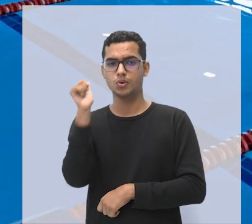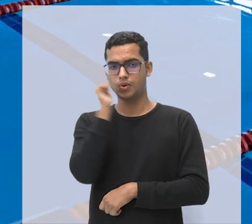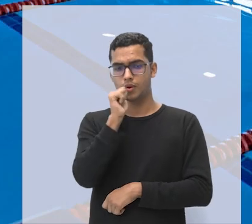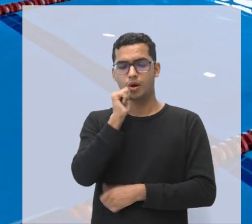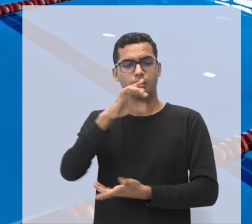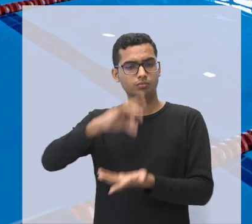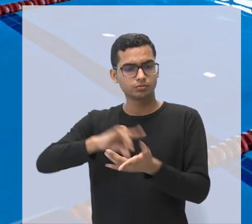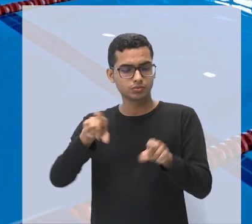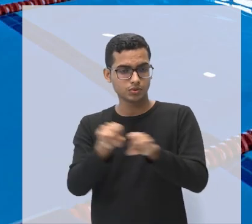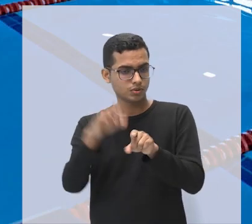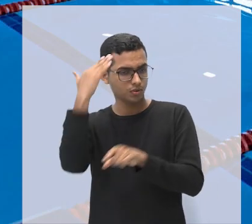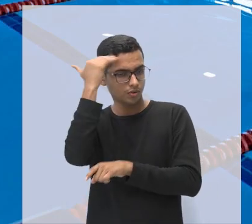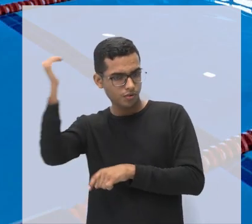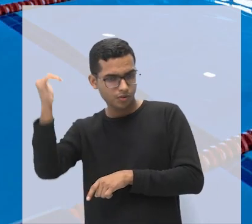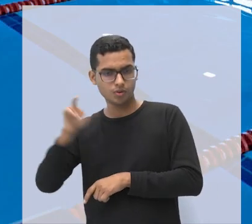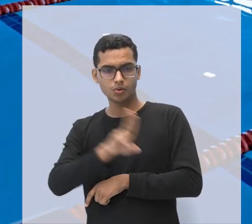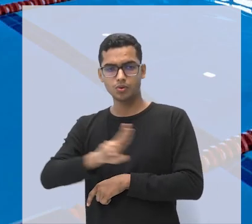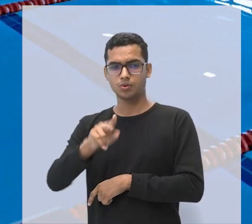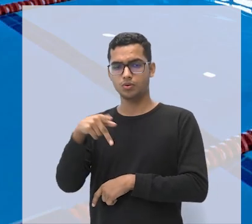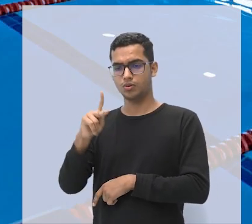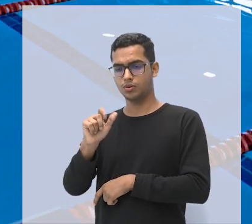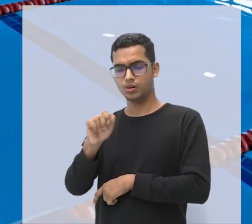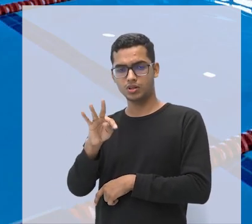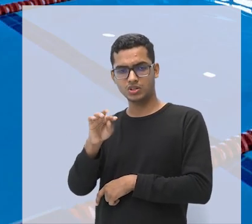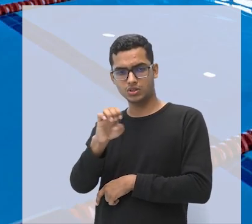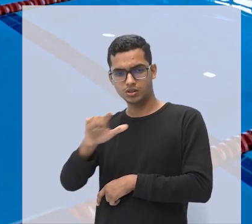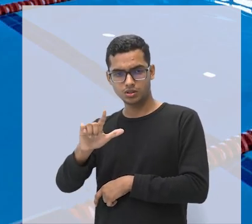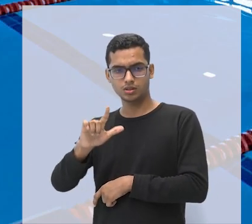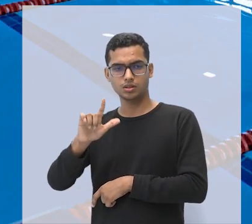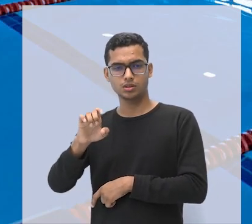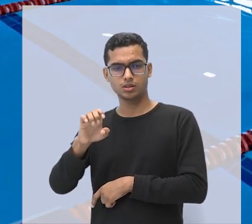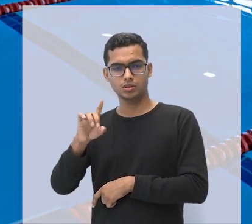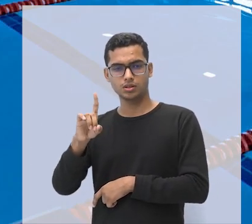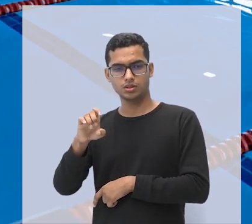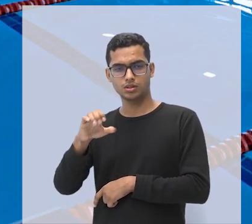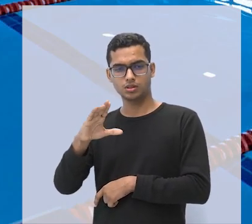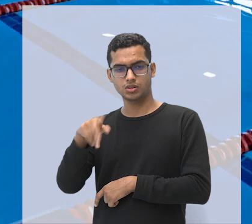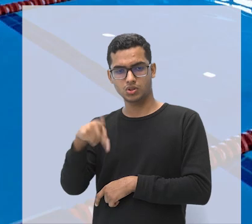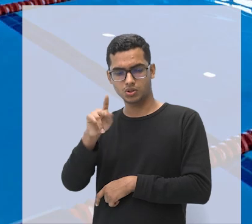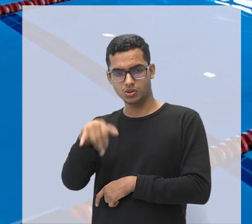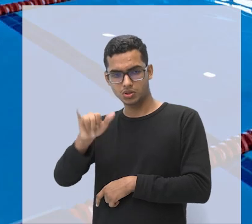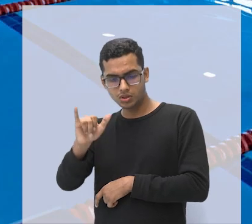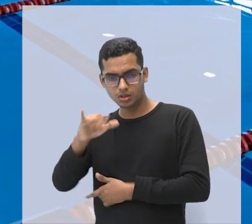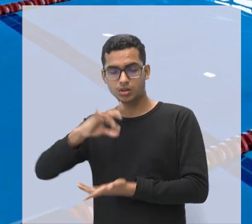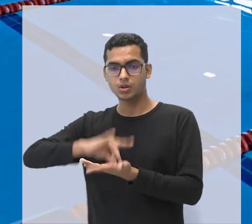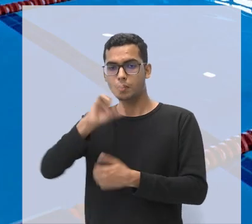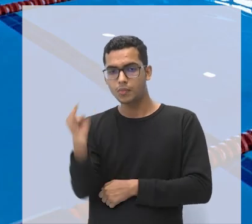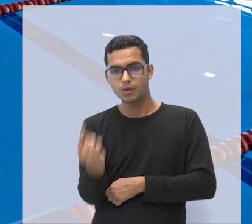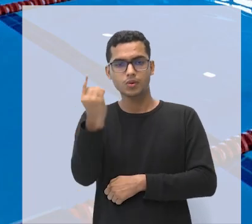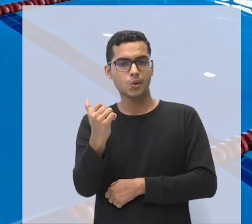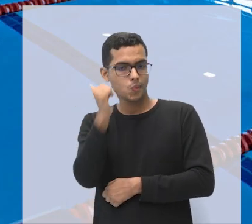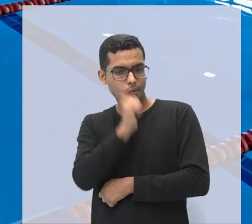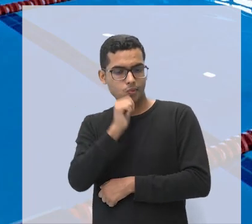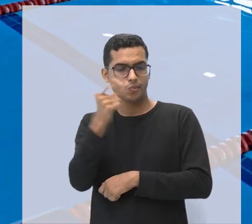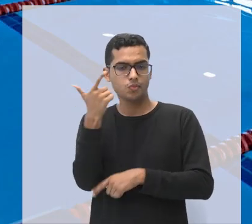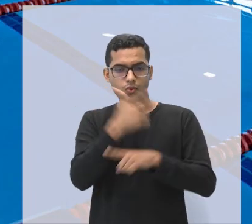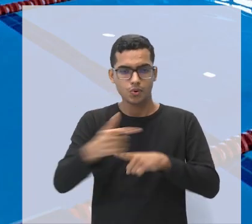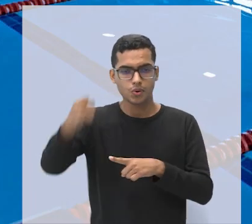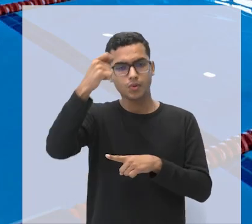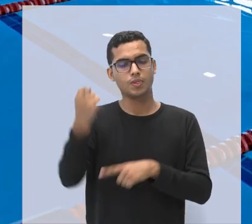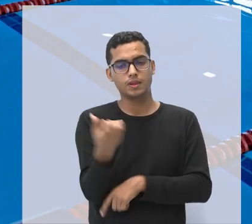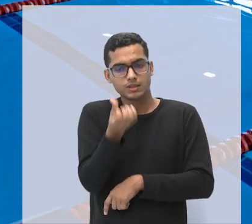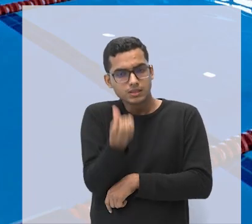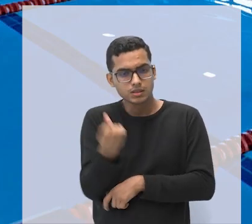grande atleta, uma outra grande nadadora é a Kate Ledeck. Ela é a primeira atleta a vencer 6